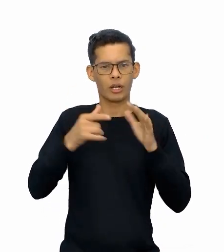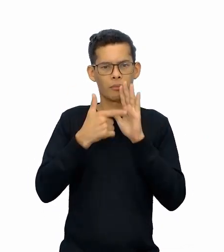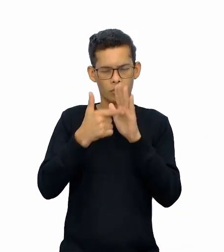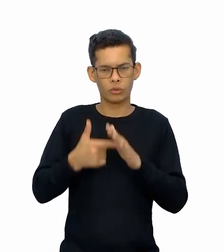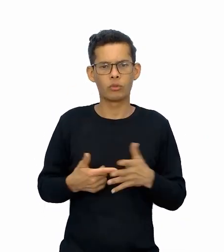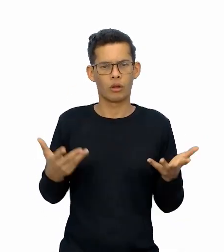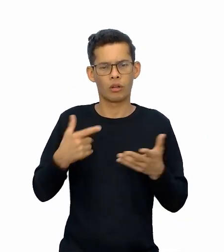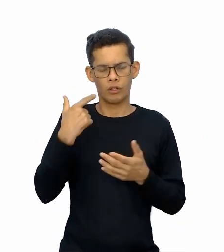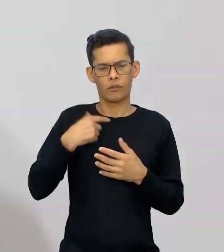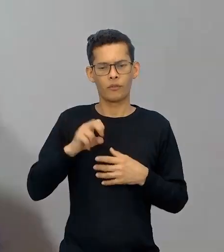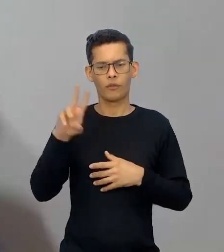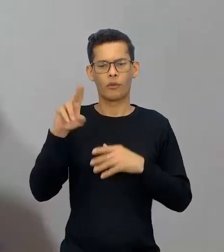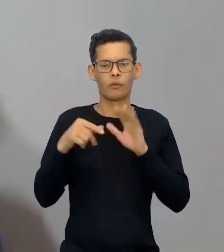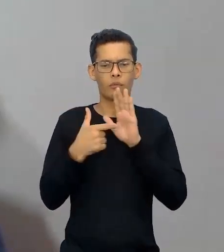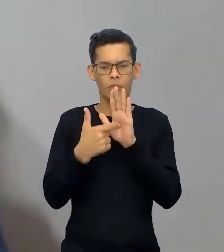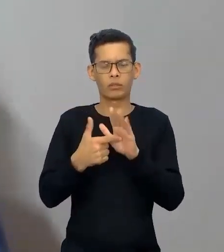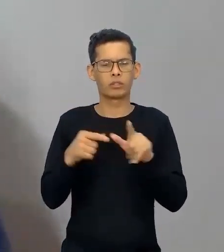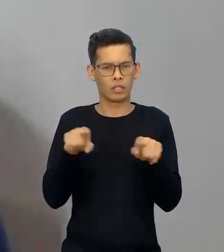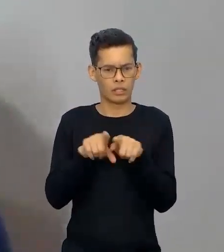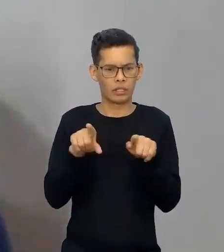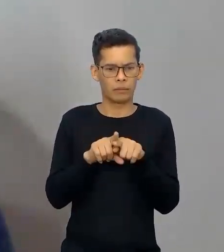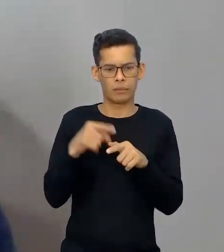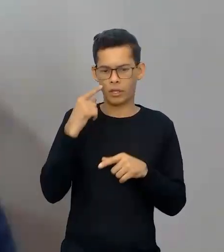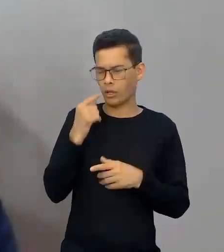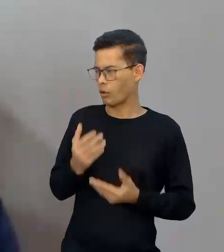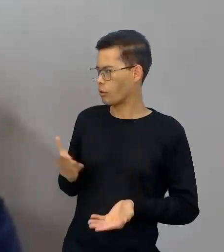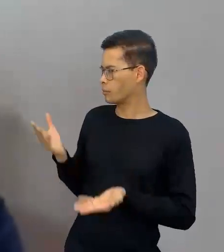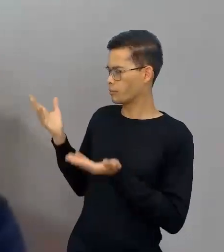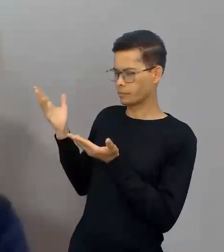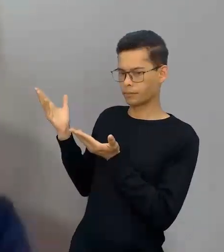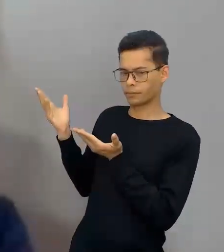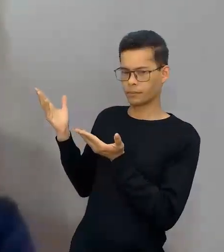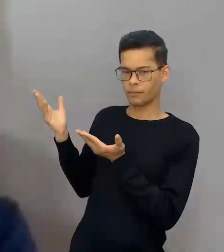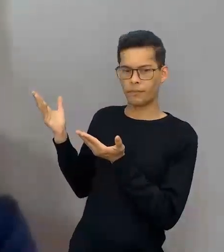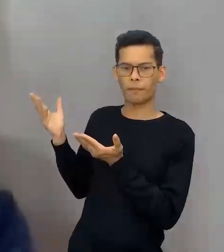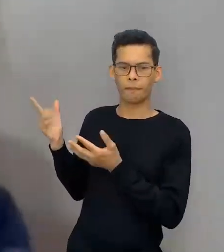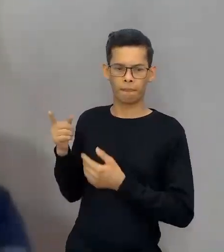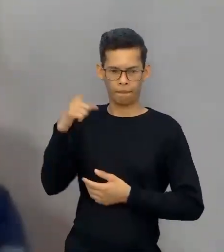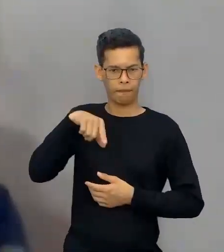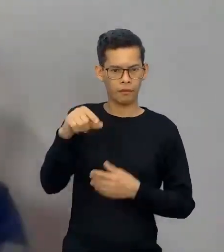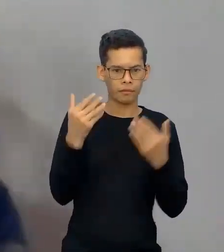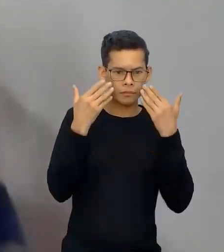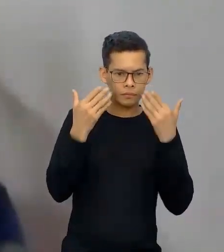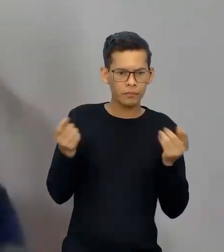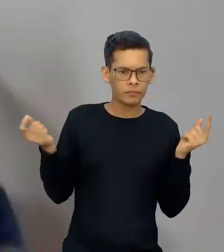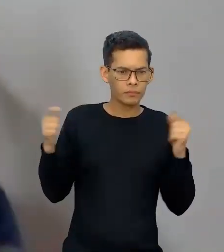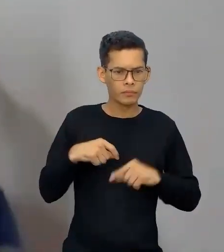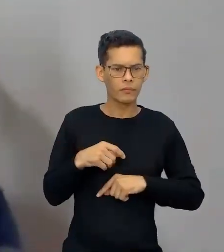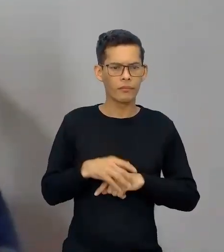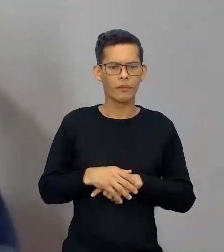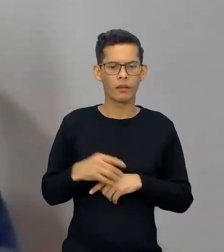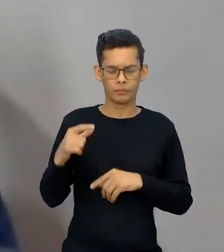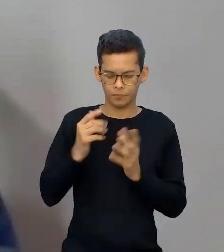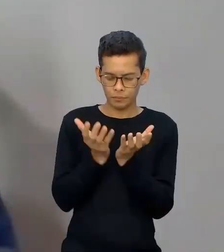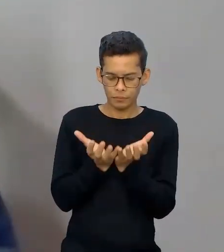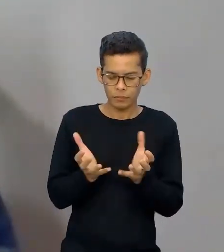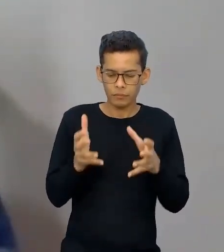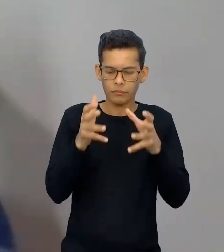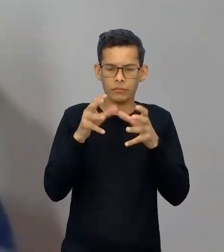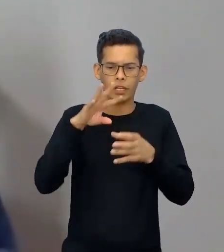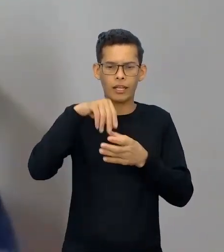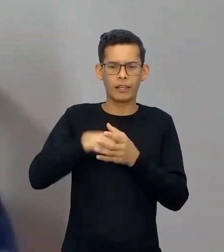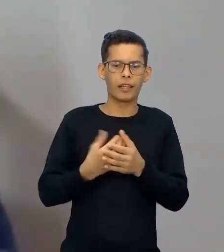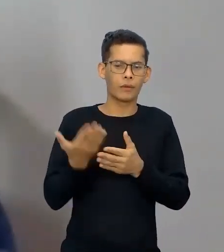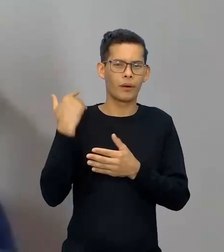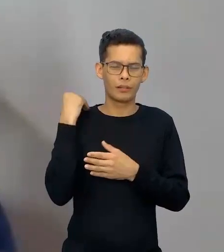para que voltem para mim. Eu trouxe aqui uma montagem, não sei se vocês vão conseguir ver. Estou usando um pote de palmito, tá?